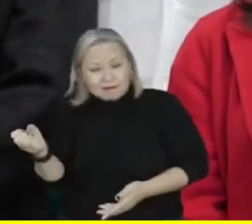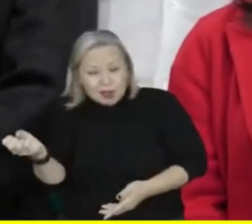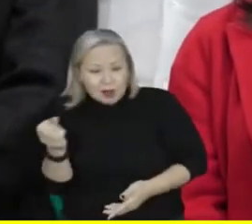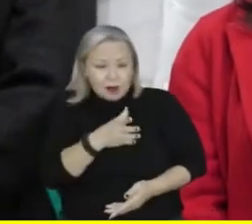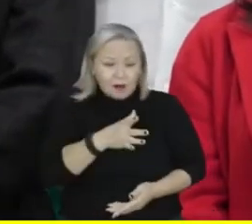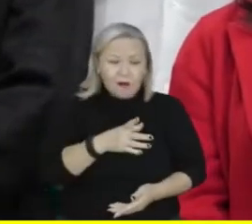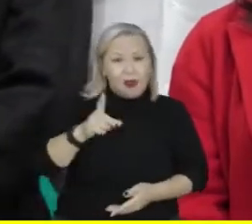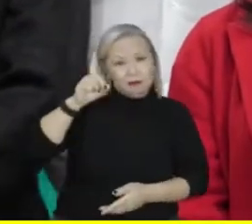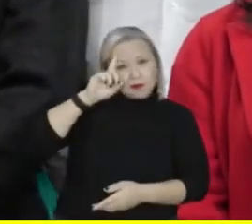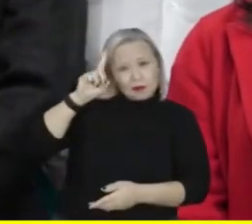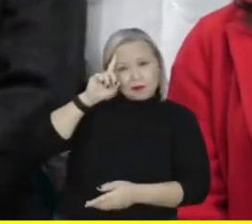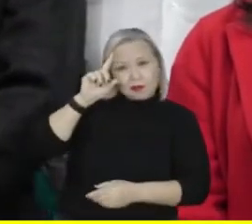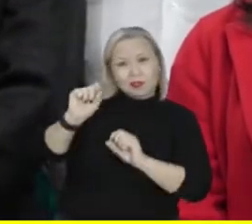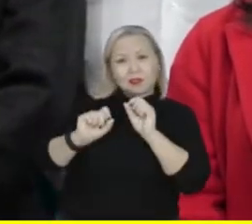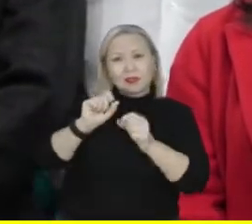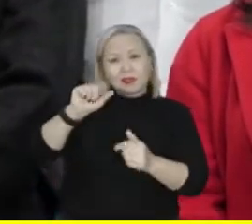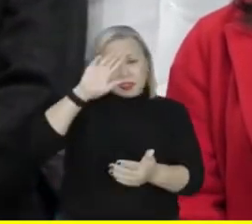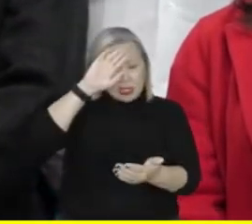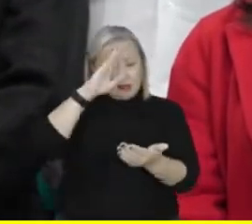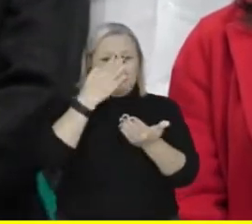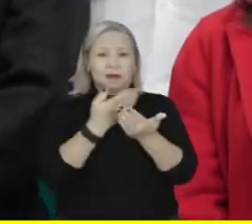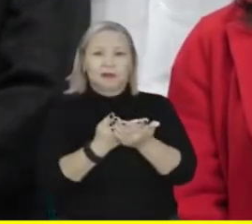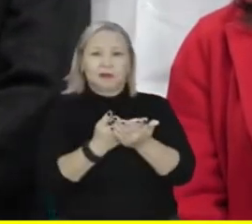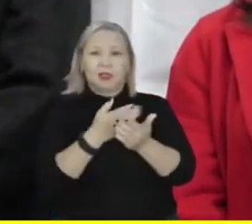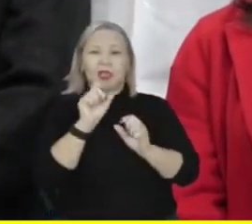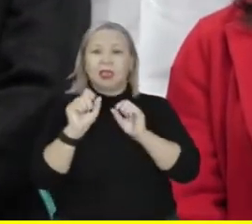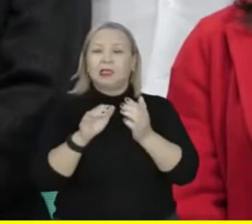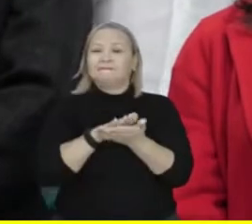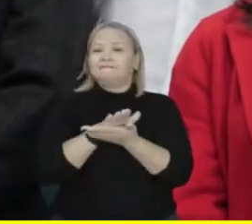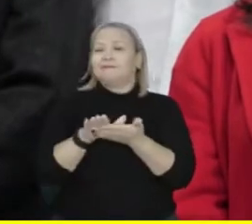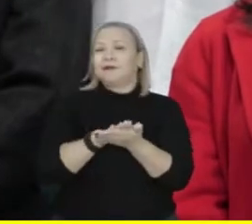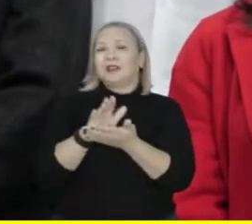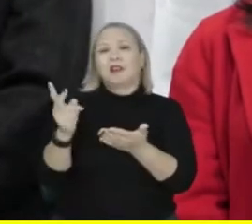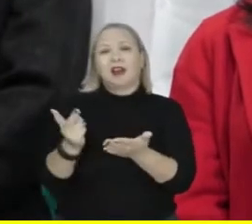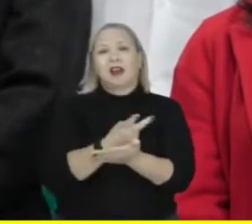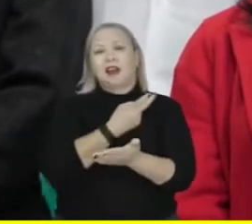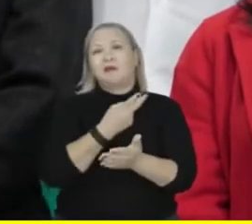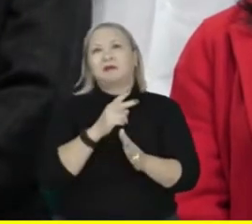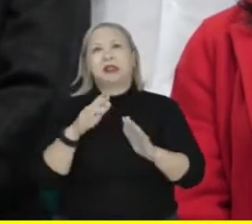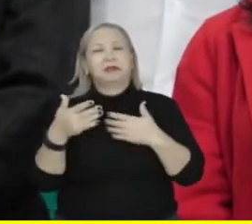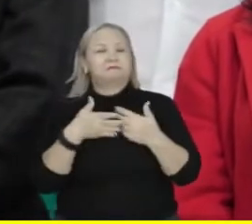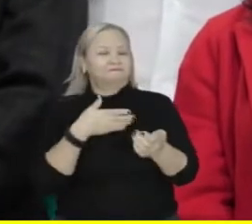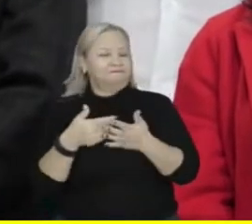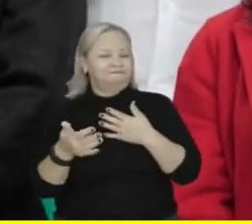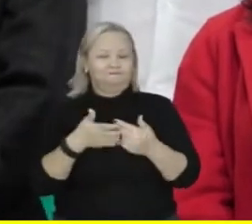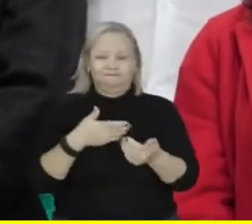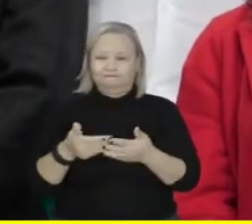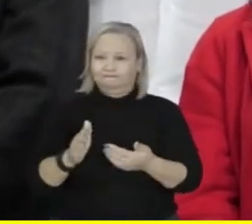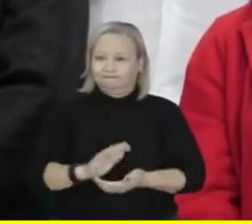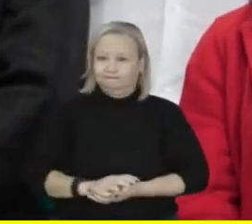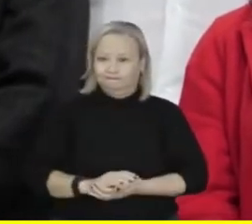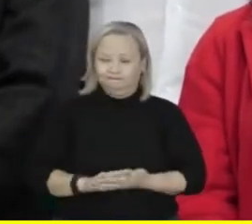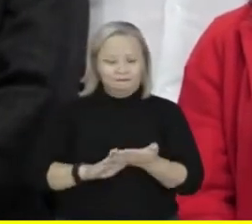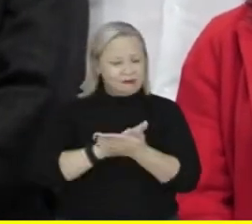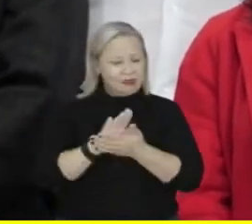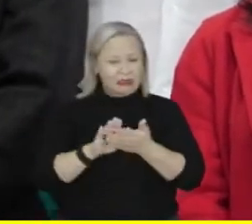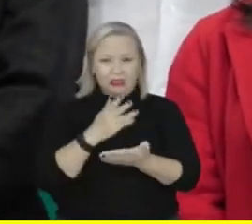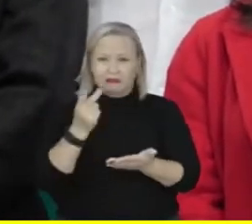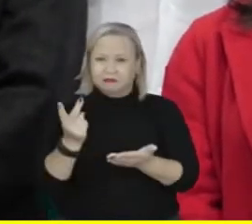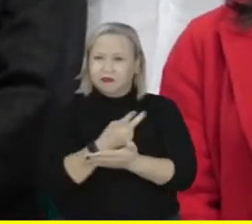a crença de que nada acontece por acaso nada acontece por acaso